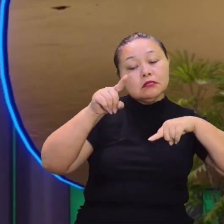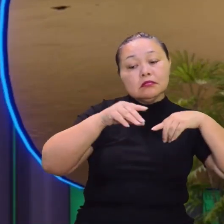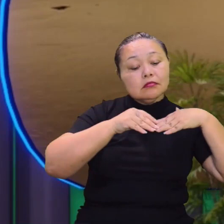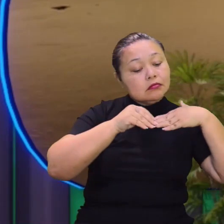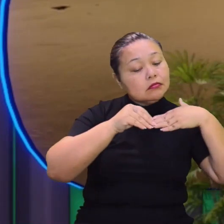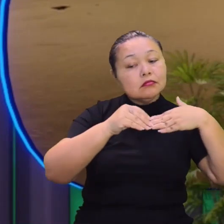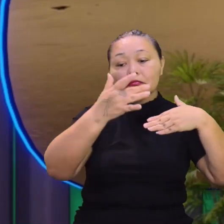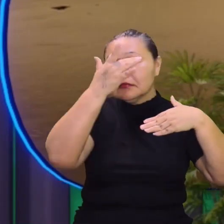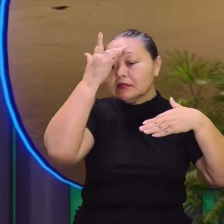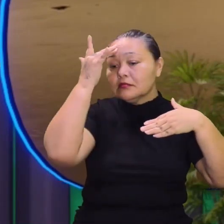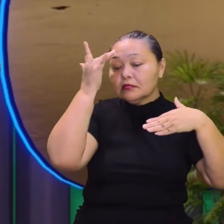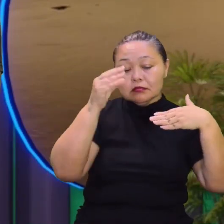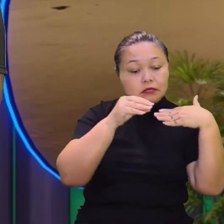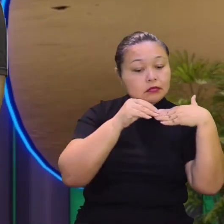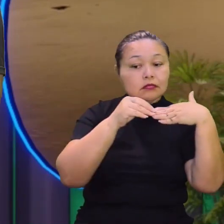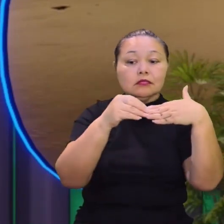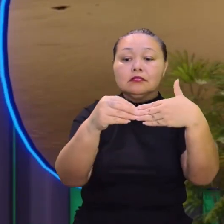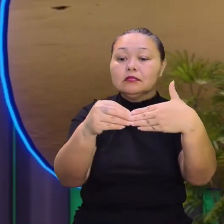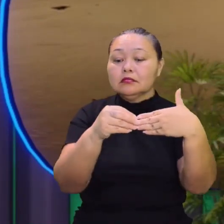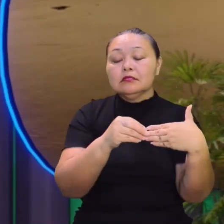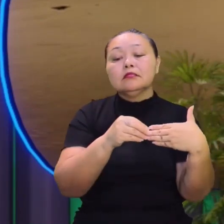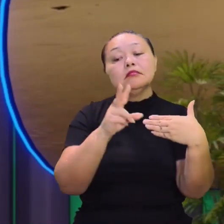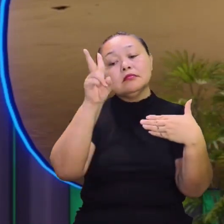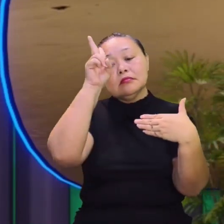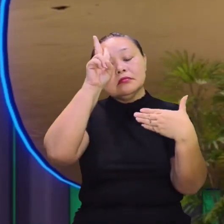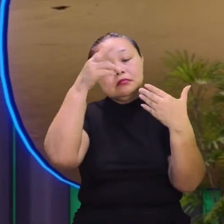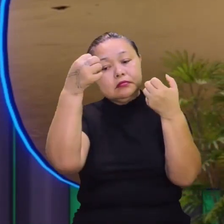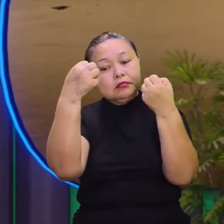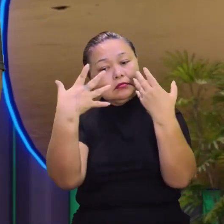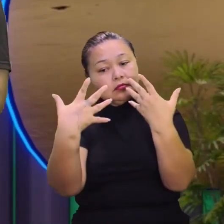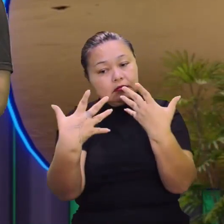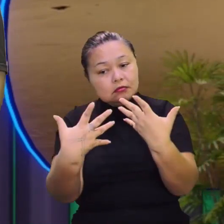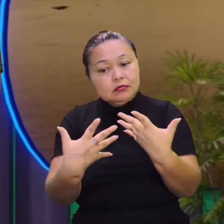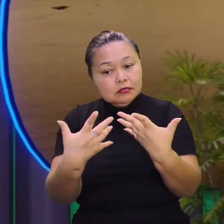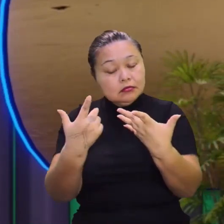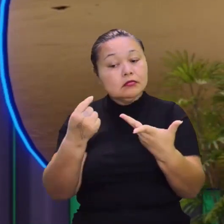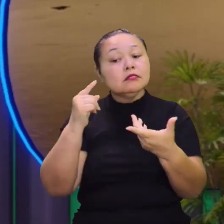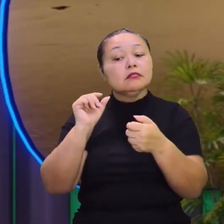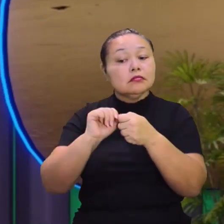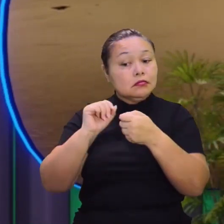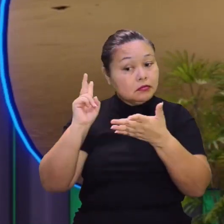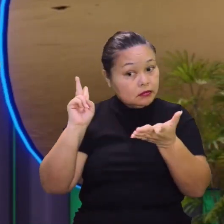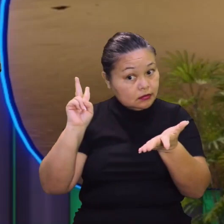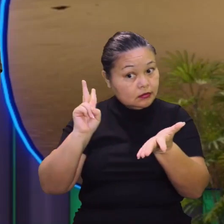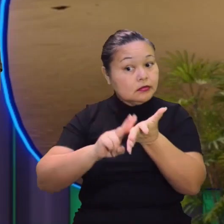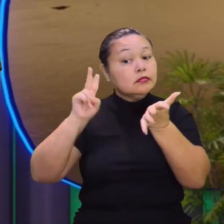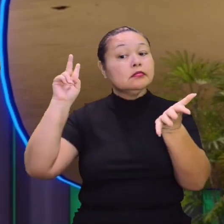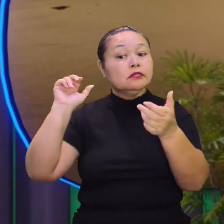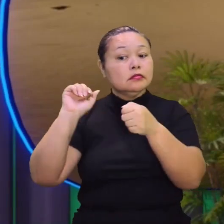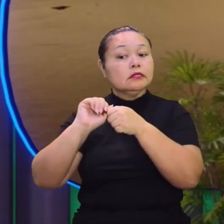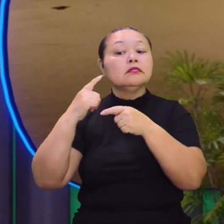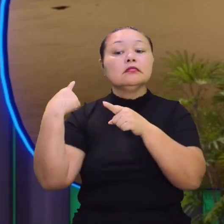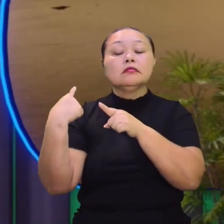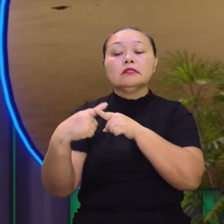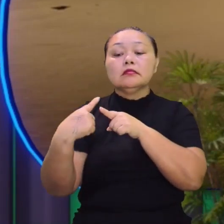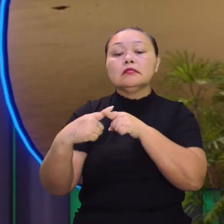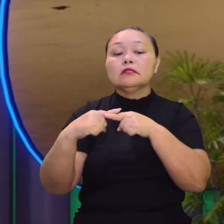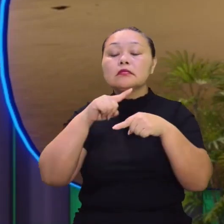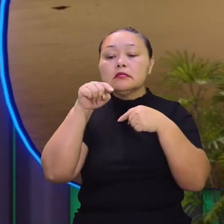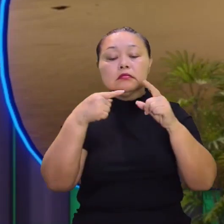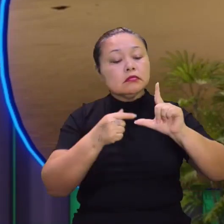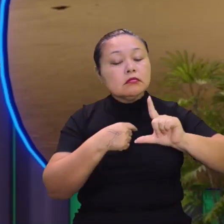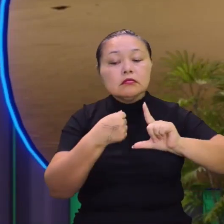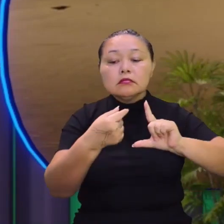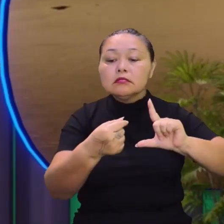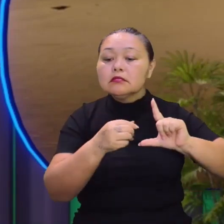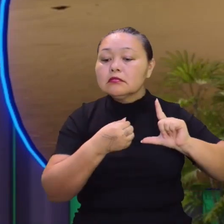pessoas. Exato. E lembrar o seguinte, essa explicação do professor do Jorge é bem válida, mas você também tem que lembrar o seguinte, para fim